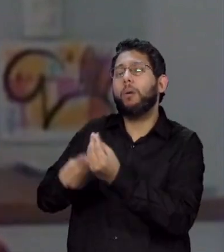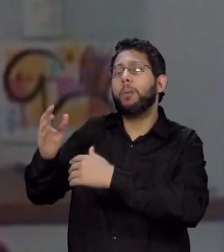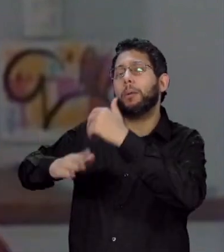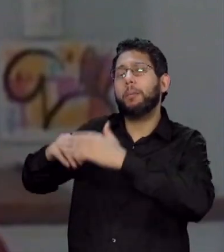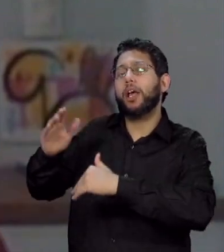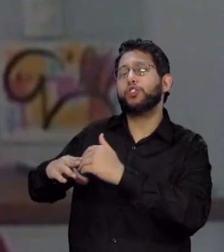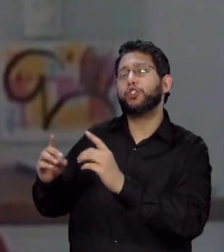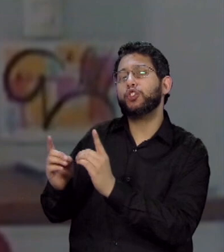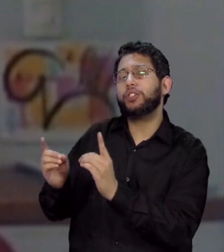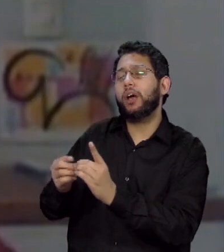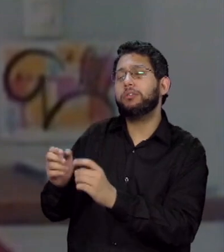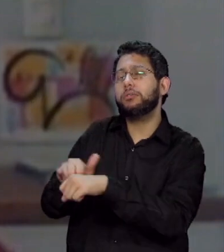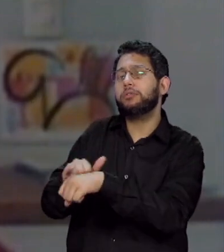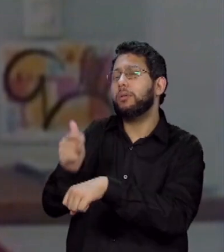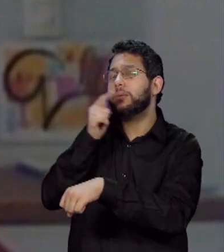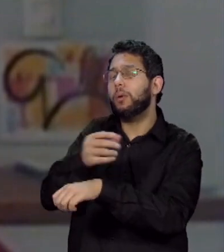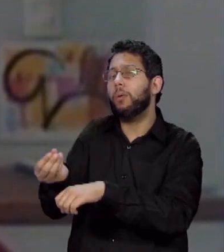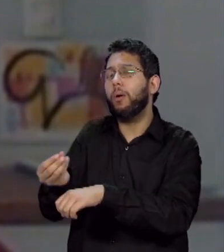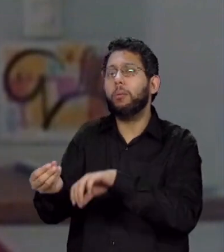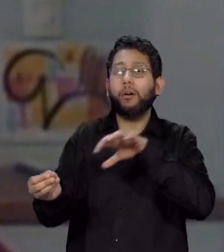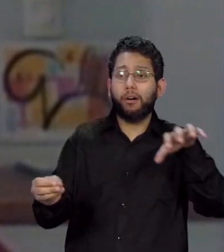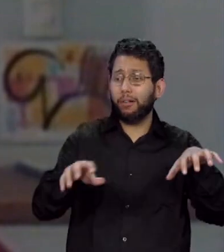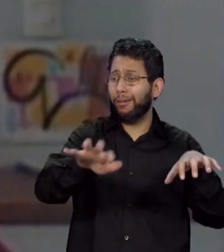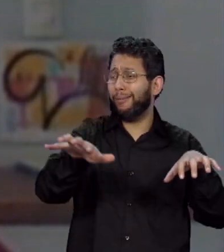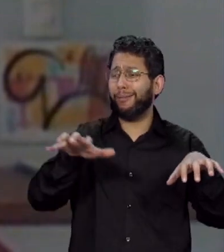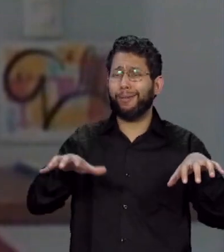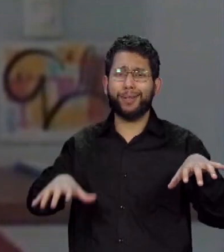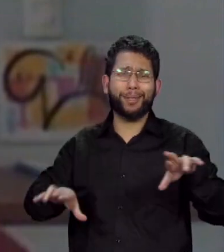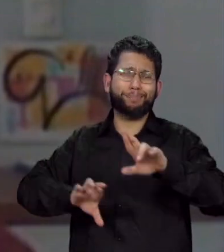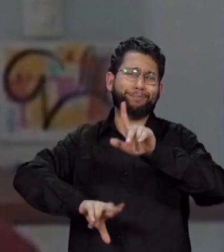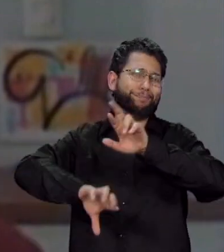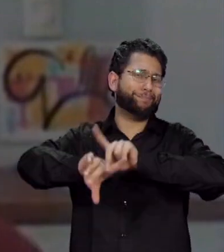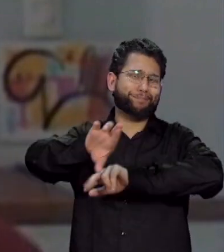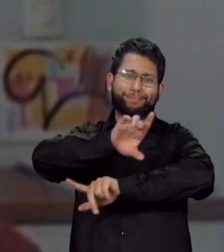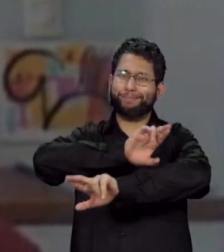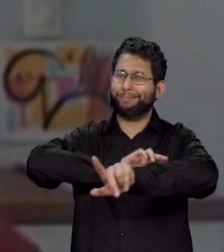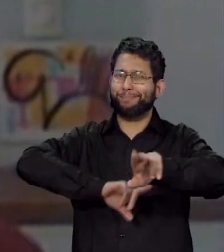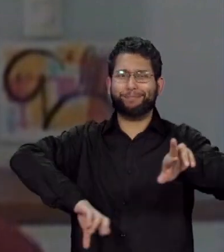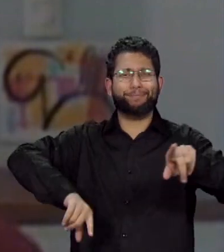práticas didáticas também são muito